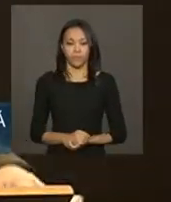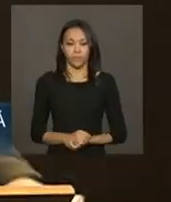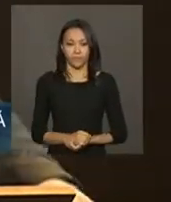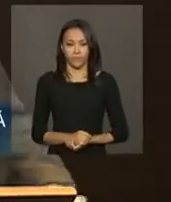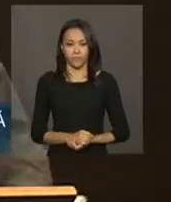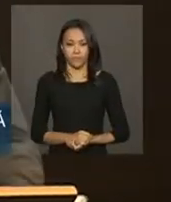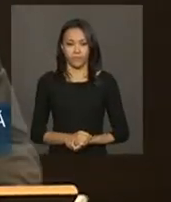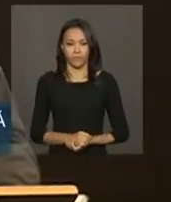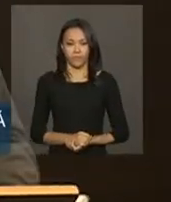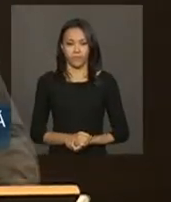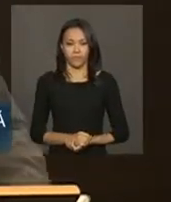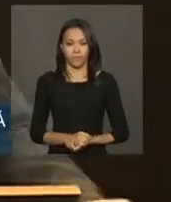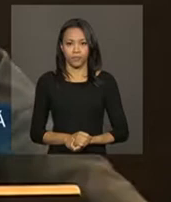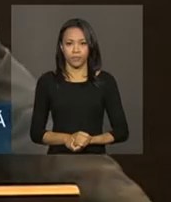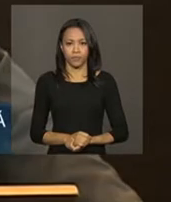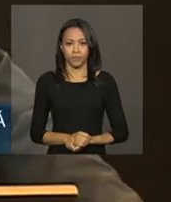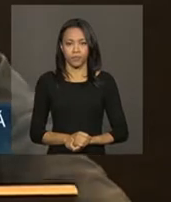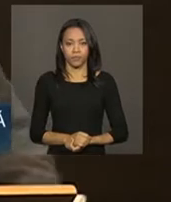Monte